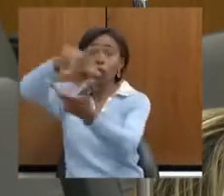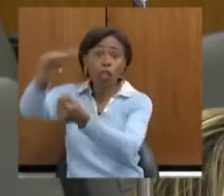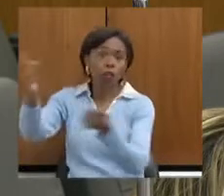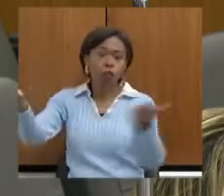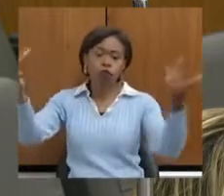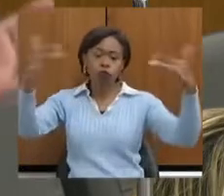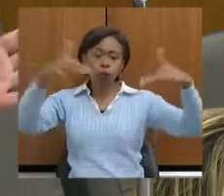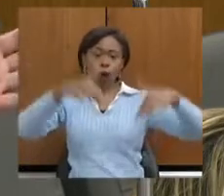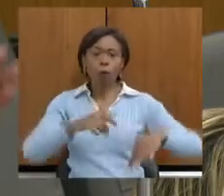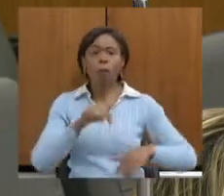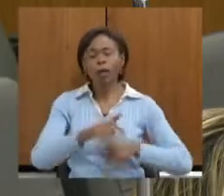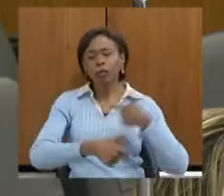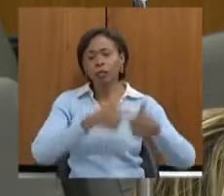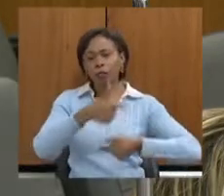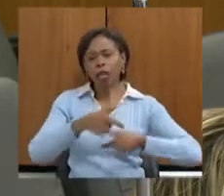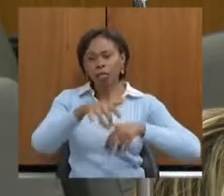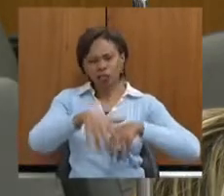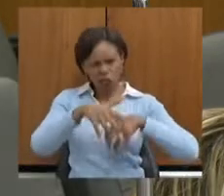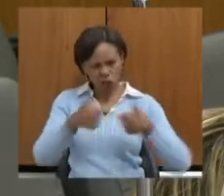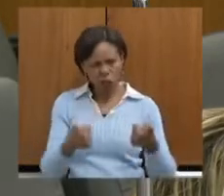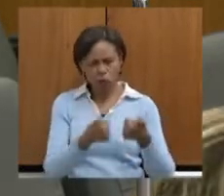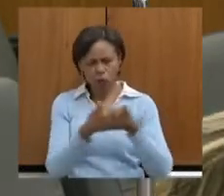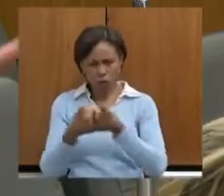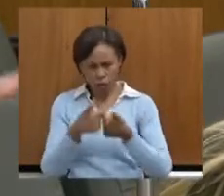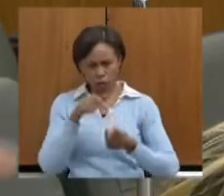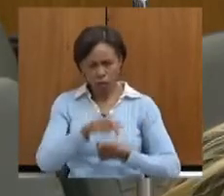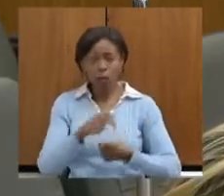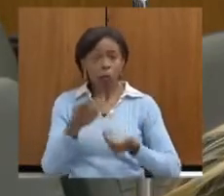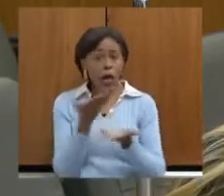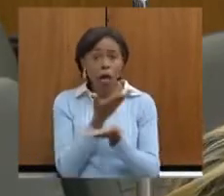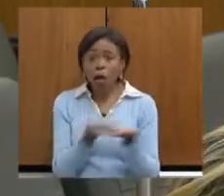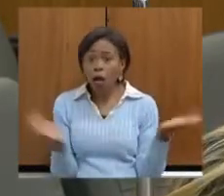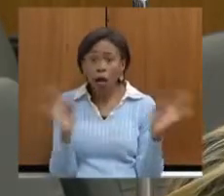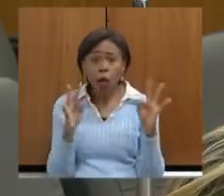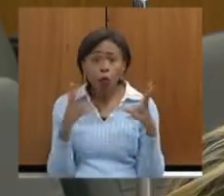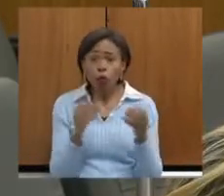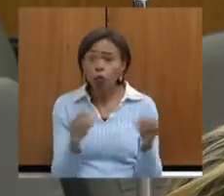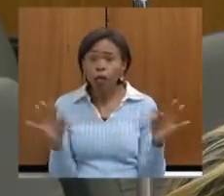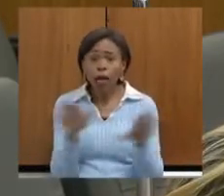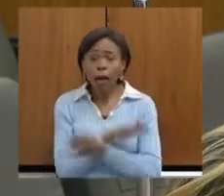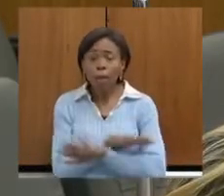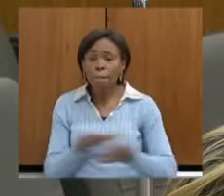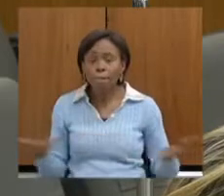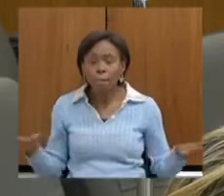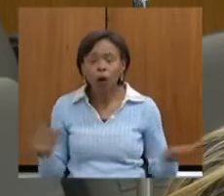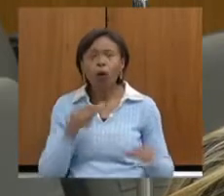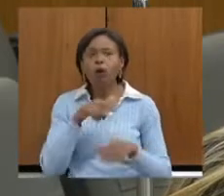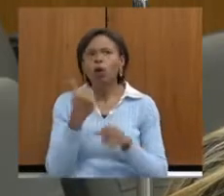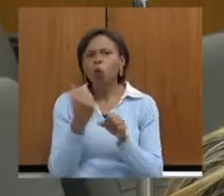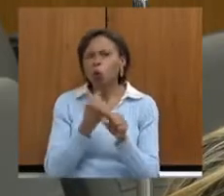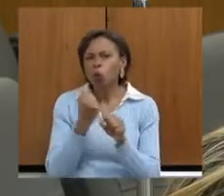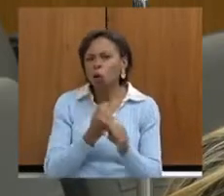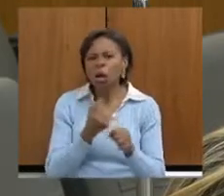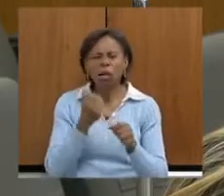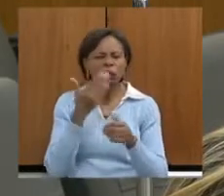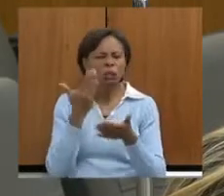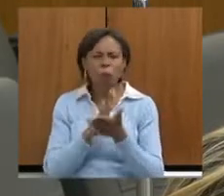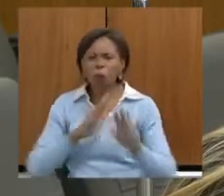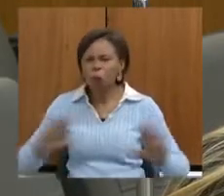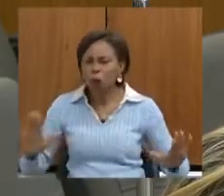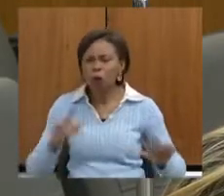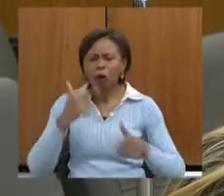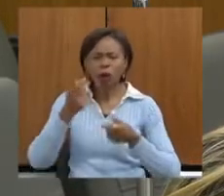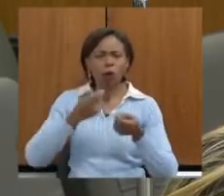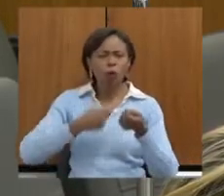mineradoras que é o distrito mais próximo que tem é tudo isso Acabou os empregos acabou começa outro indicado Muitas pessoas têm aqui para o garimpo mais de